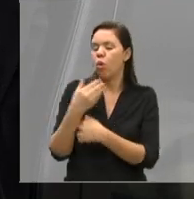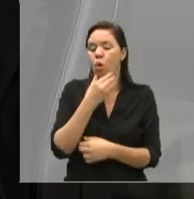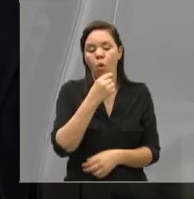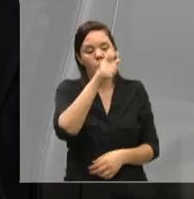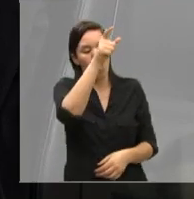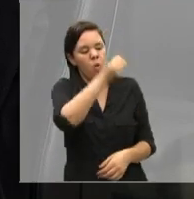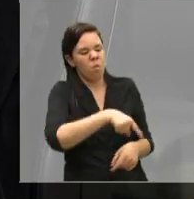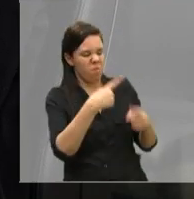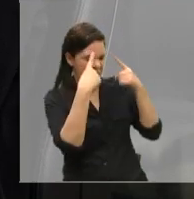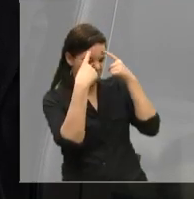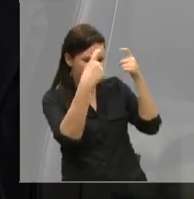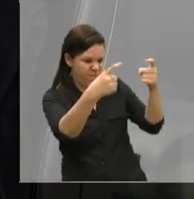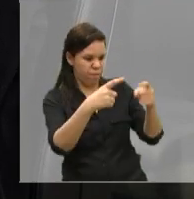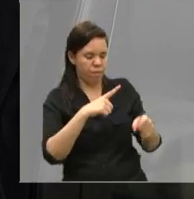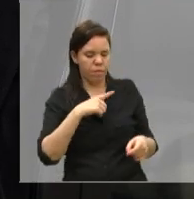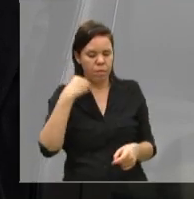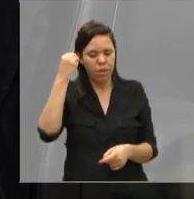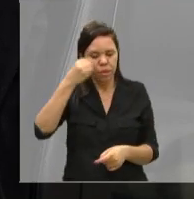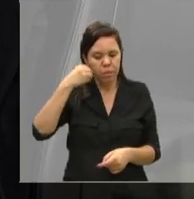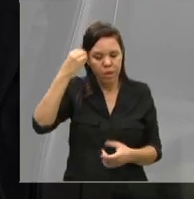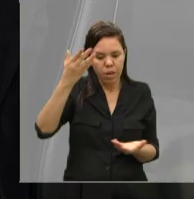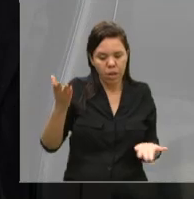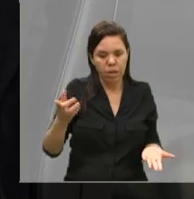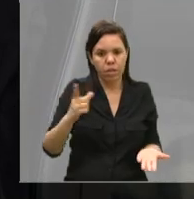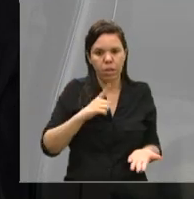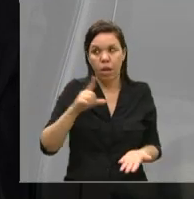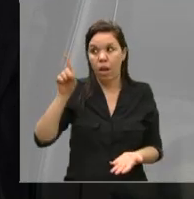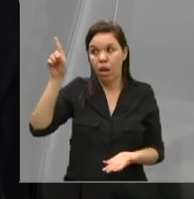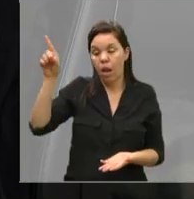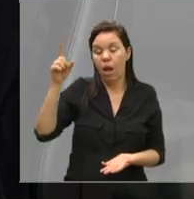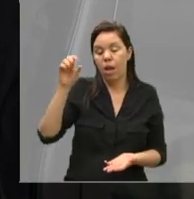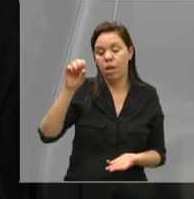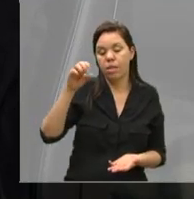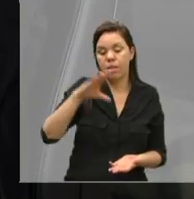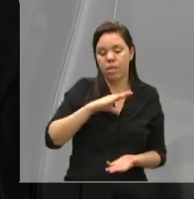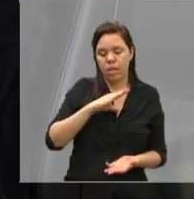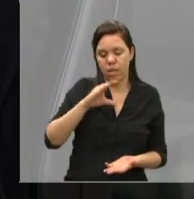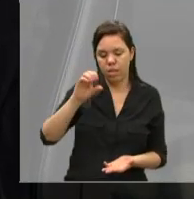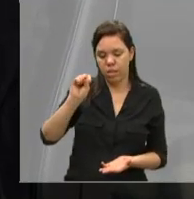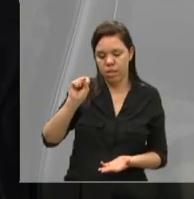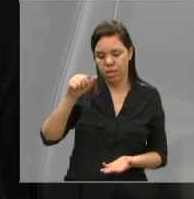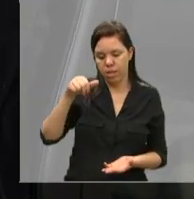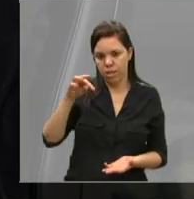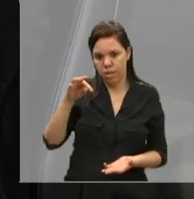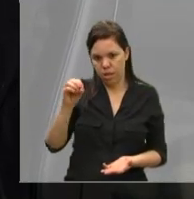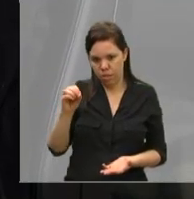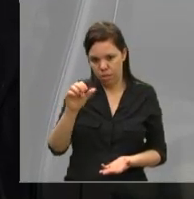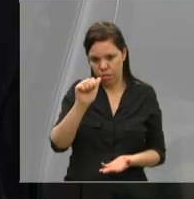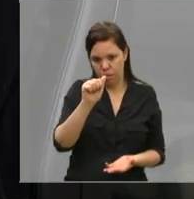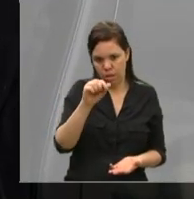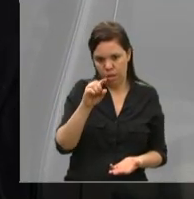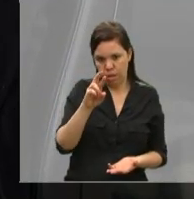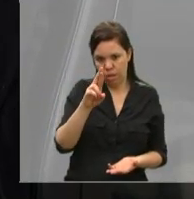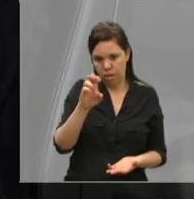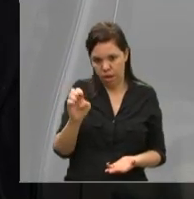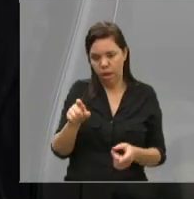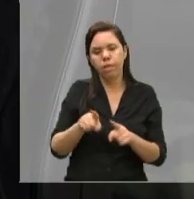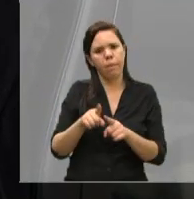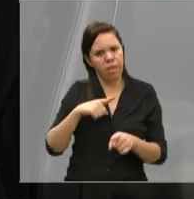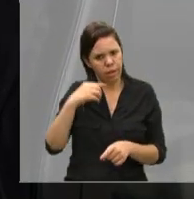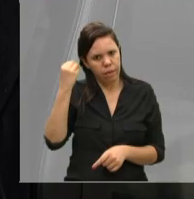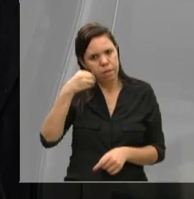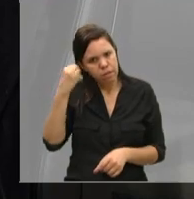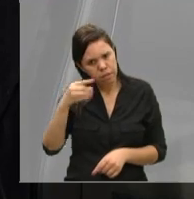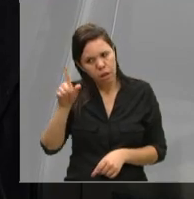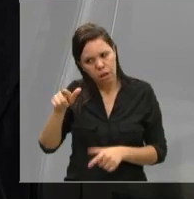agressor. Tem experiências em outras cidades, Santo André tem uma experiência, outras cidades têm experiências, que é um